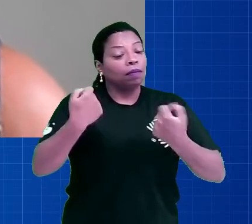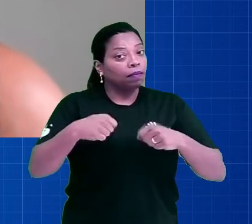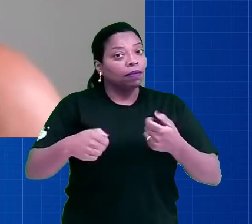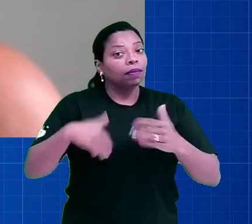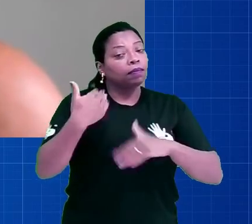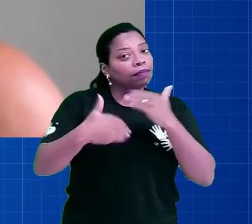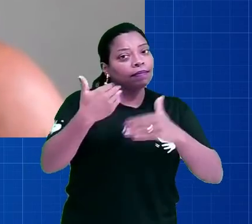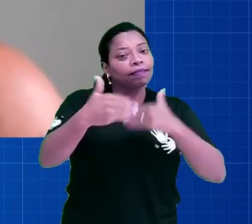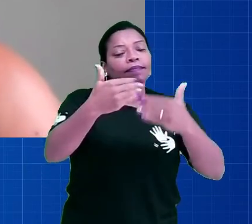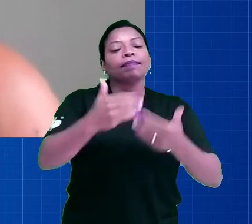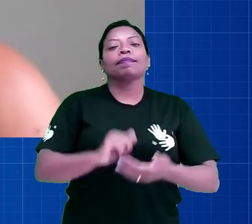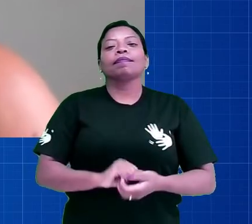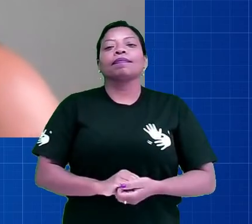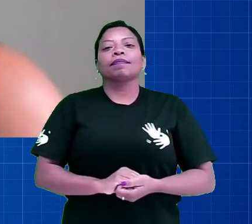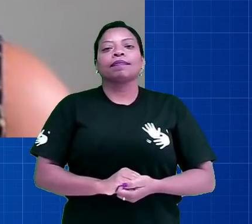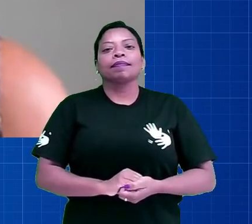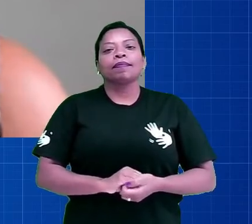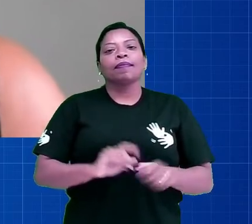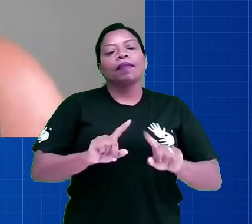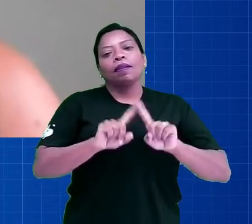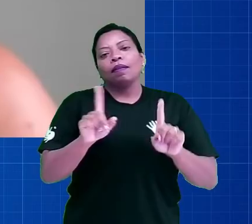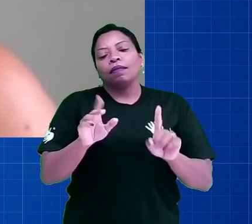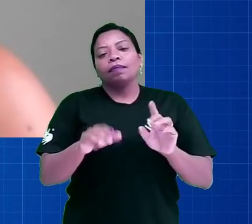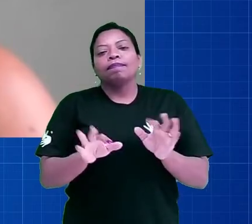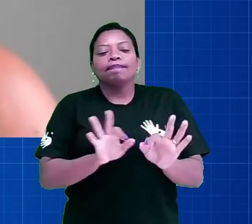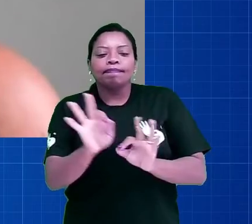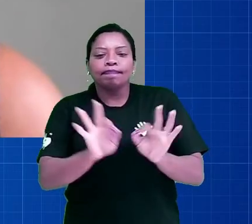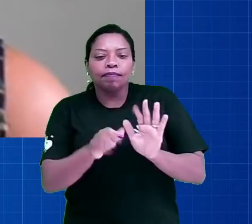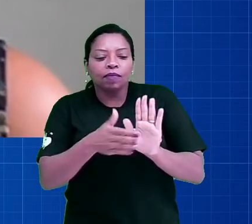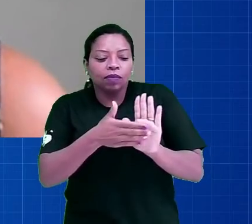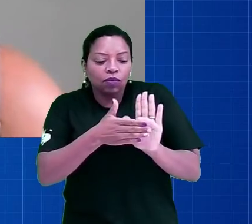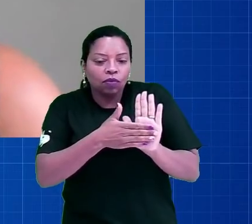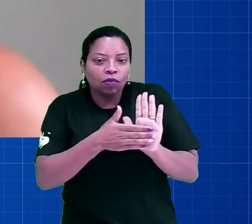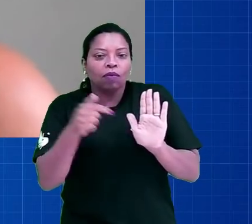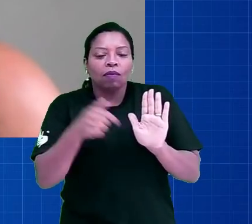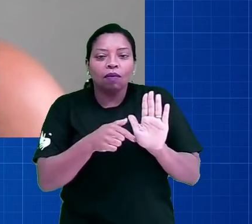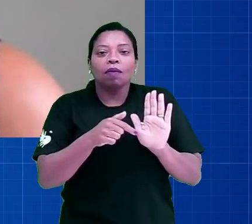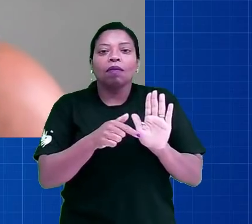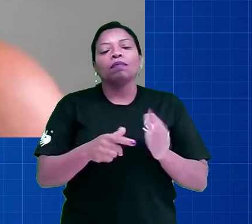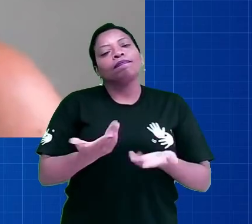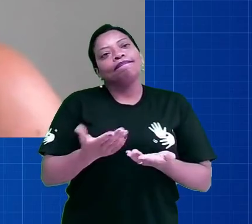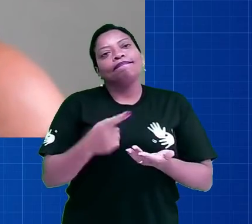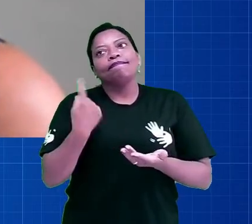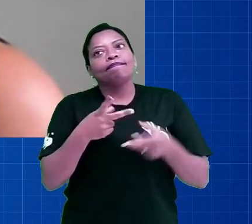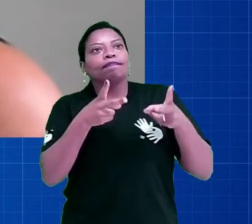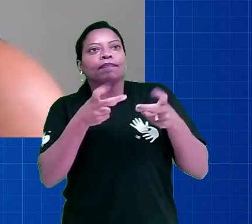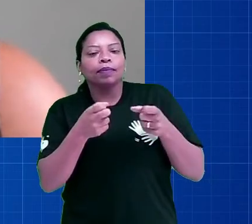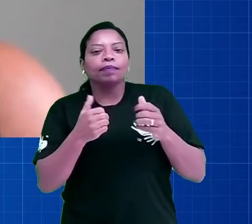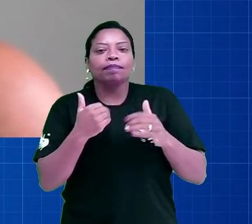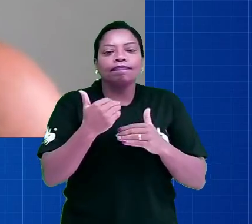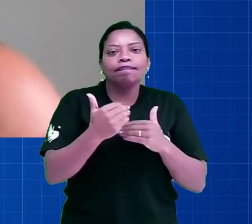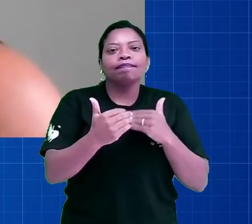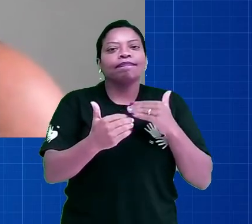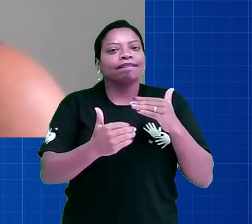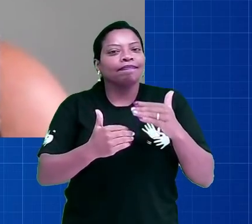esteja alinhado, né? Para que as coisas fluam mesmo. E enquanto um projeto, realmente a